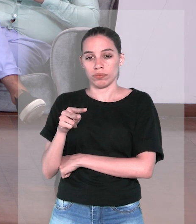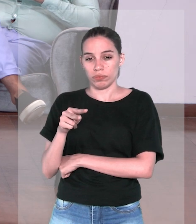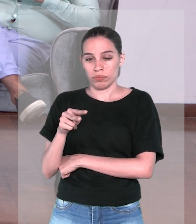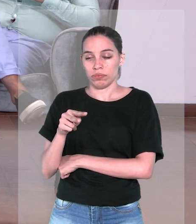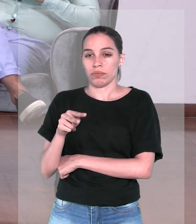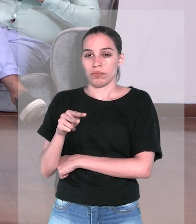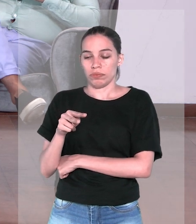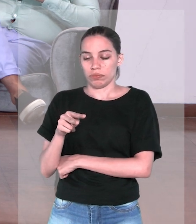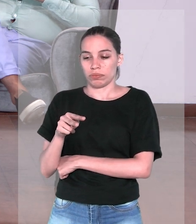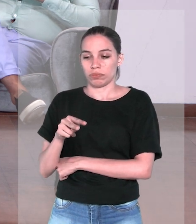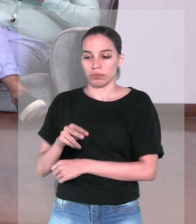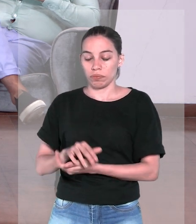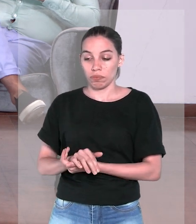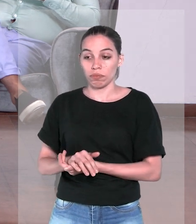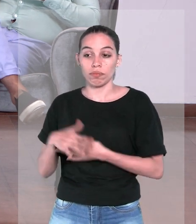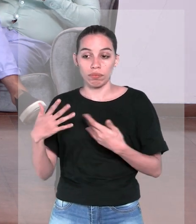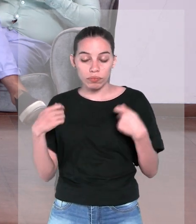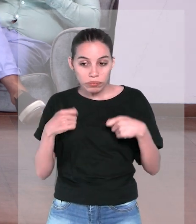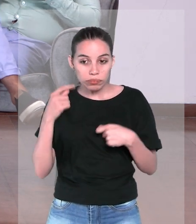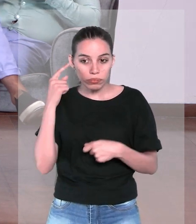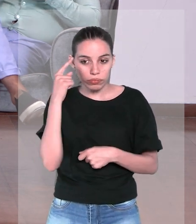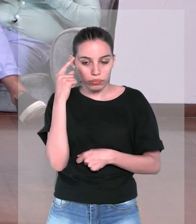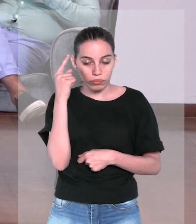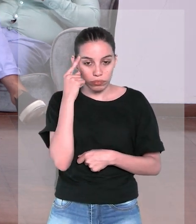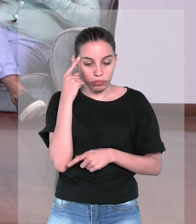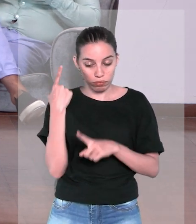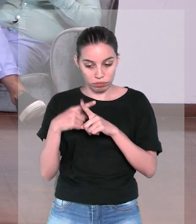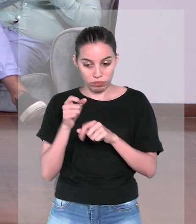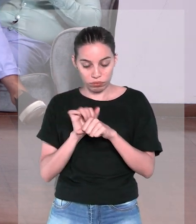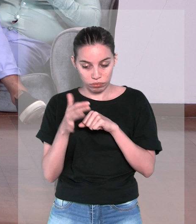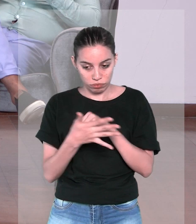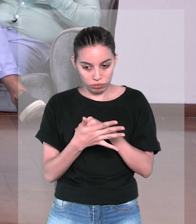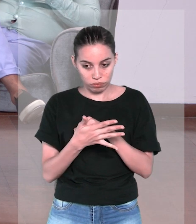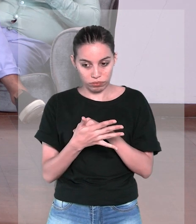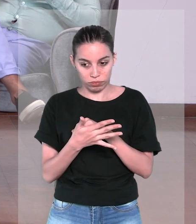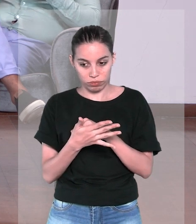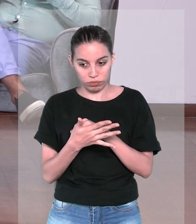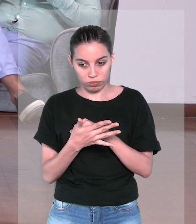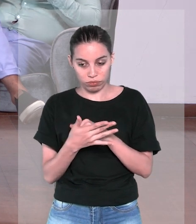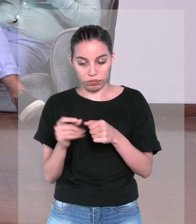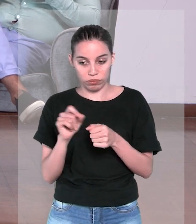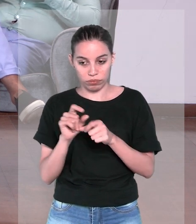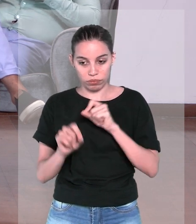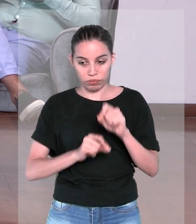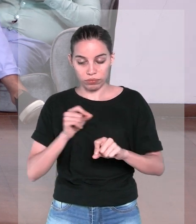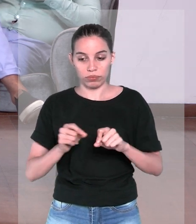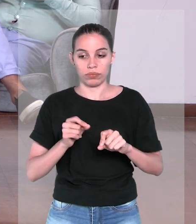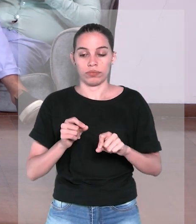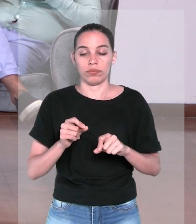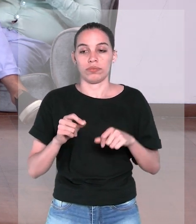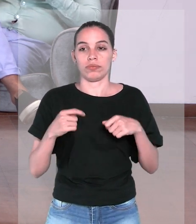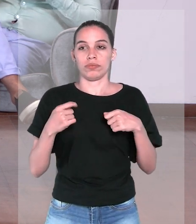tela. E há pesquisas que mostram que os mais jovens estão se ausentando das